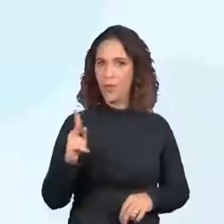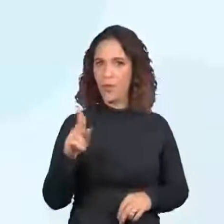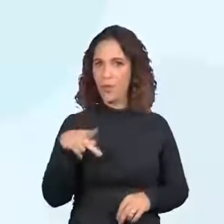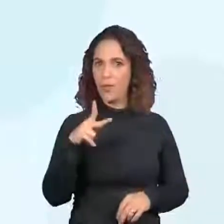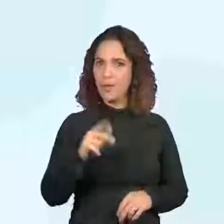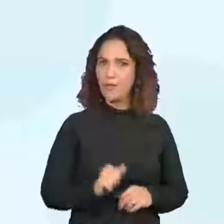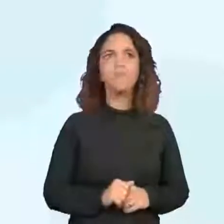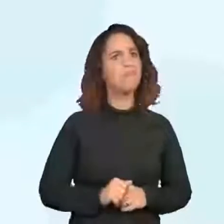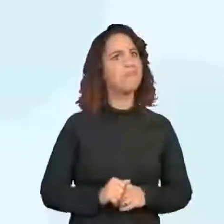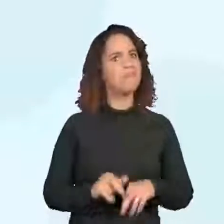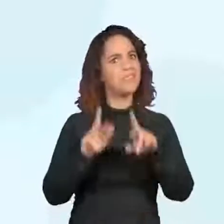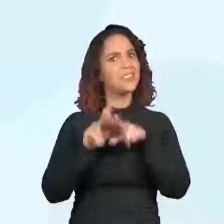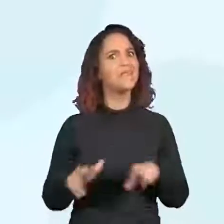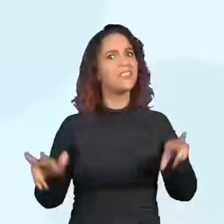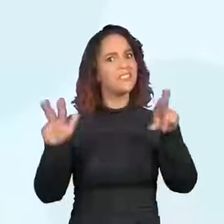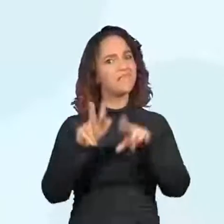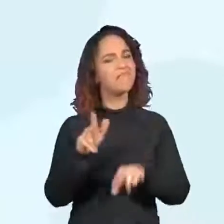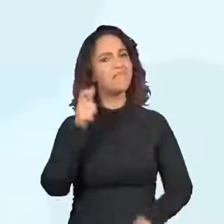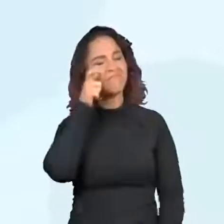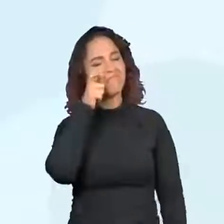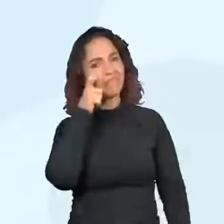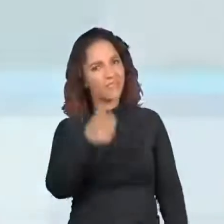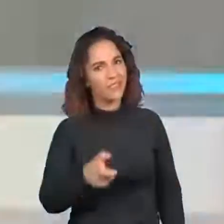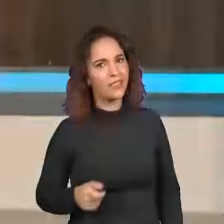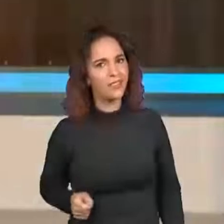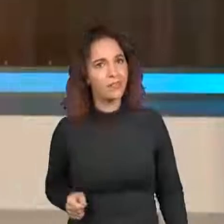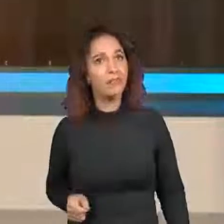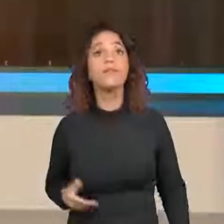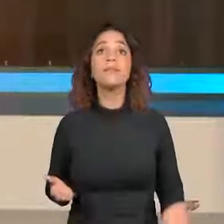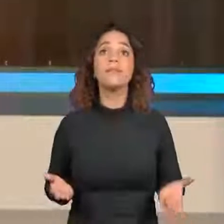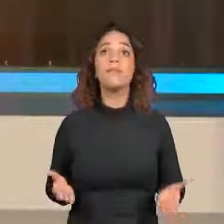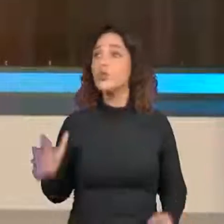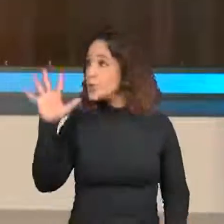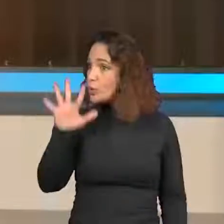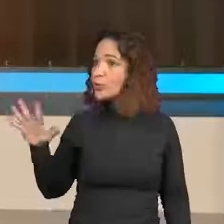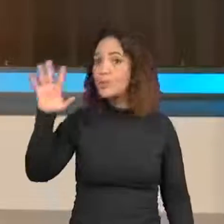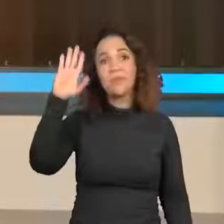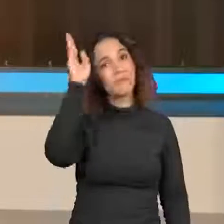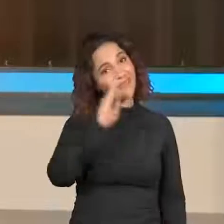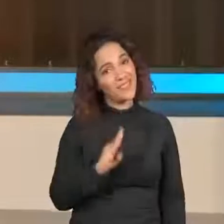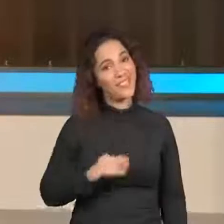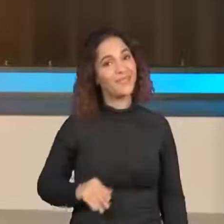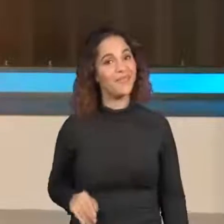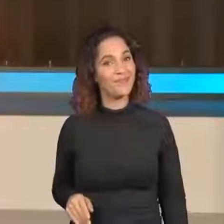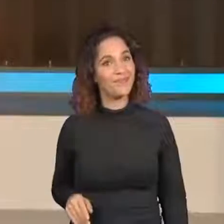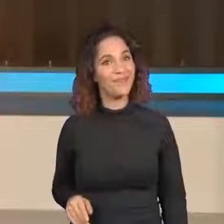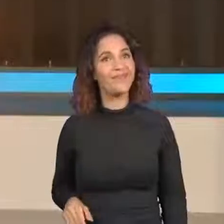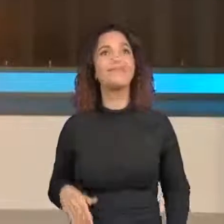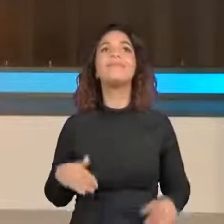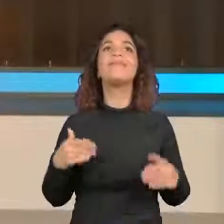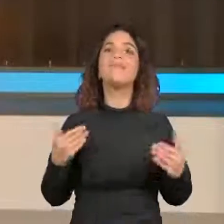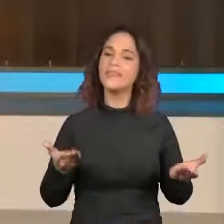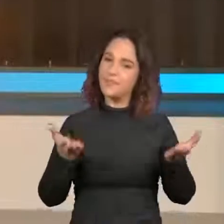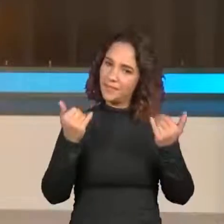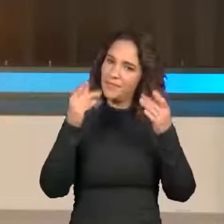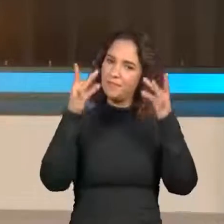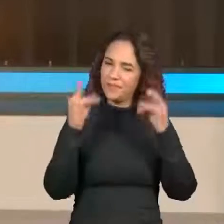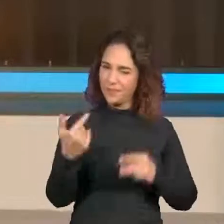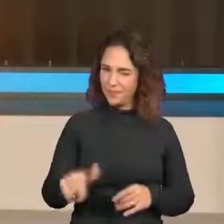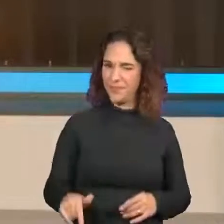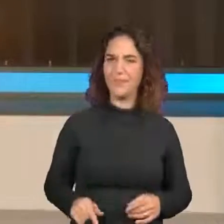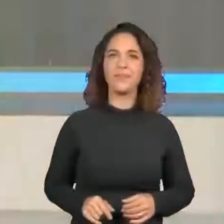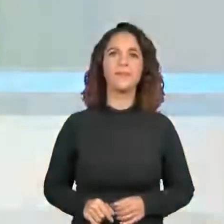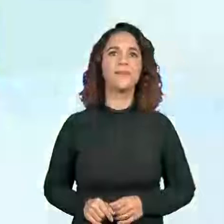diversidade interessantíssima. E tudo isso é Brasil, certo? Então, vamos ver mais um pouquinho.